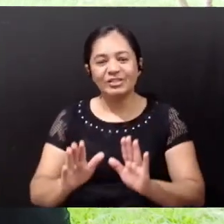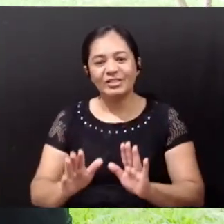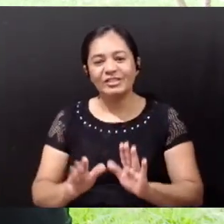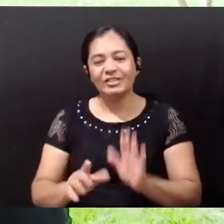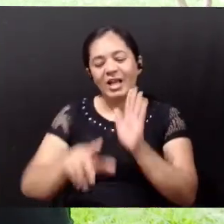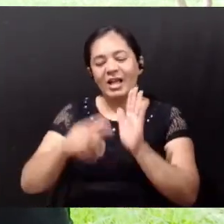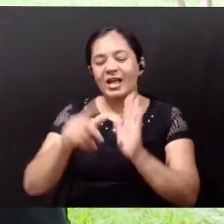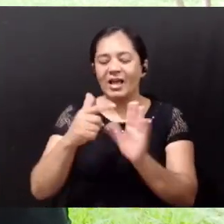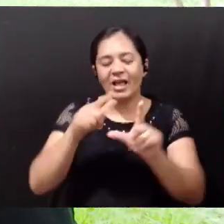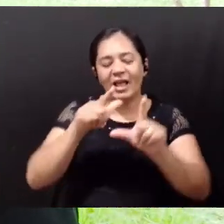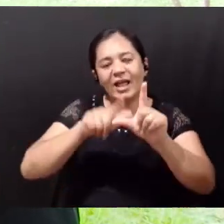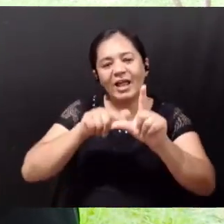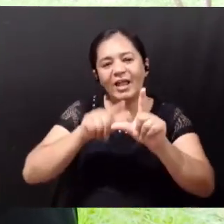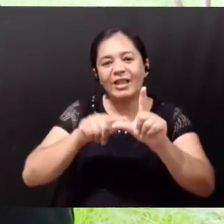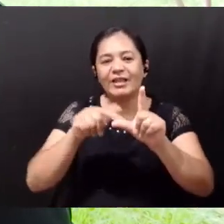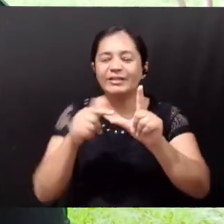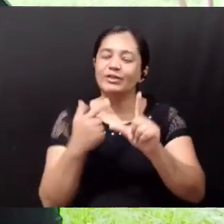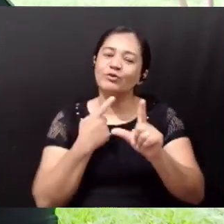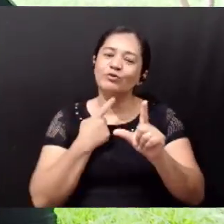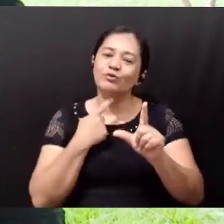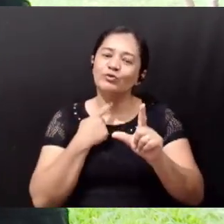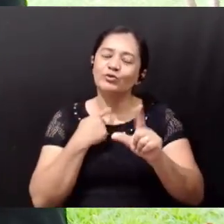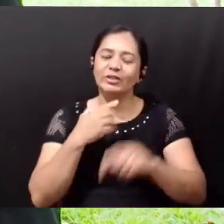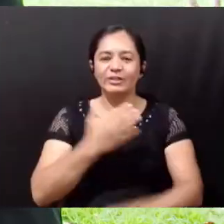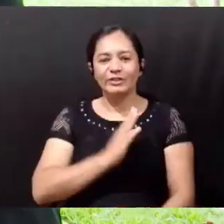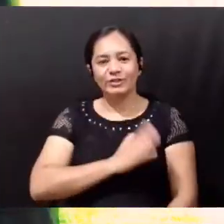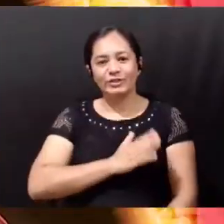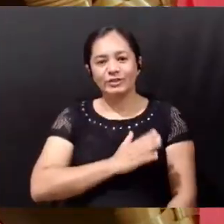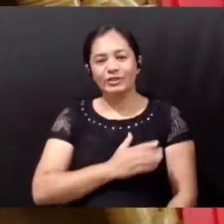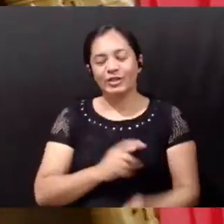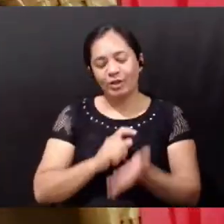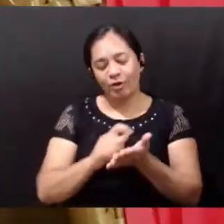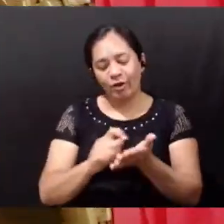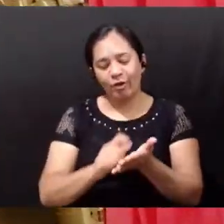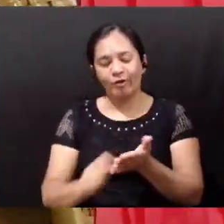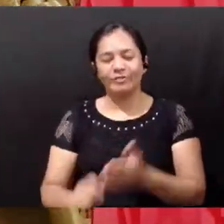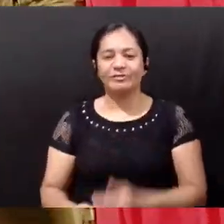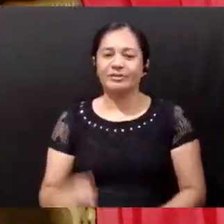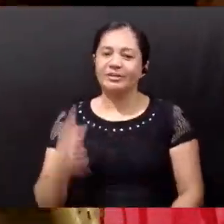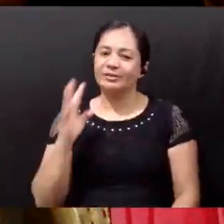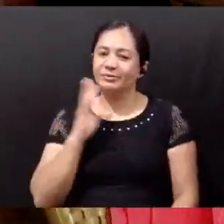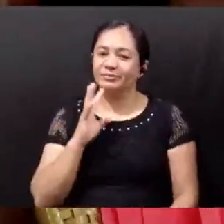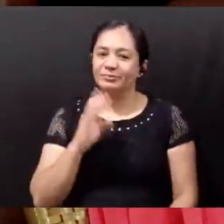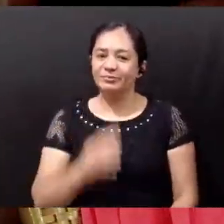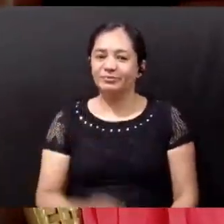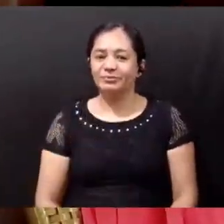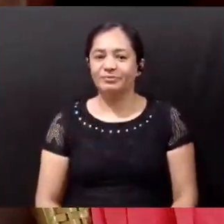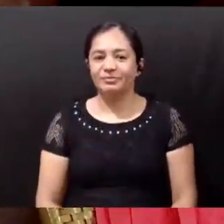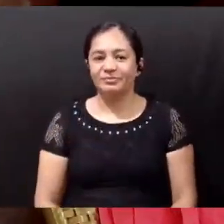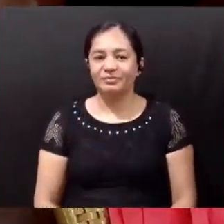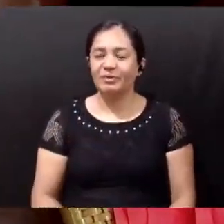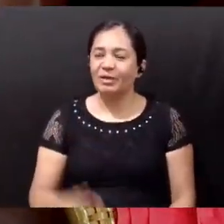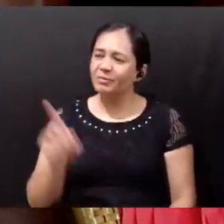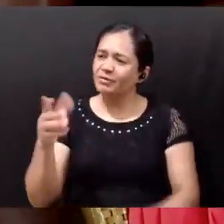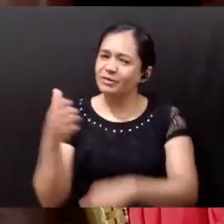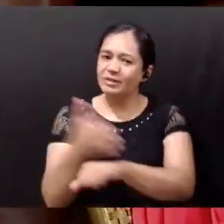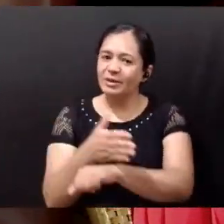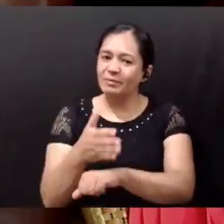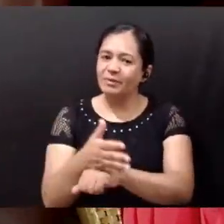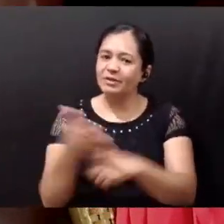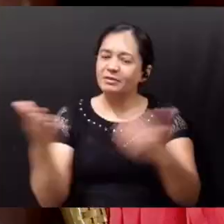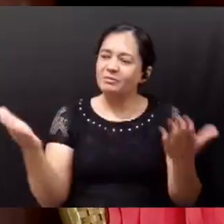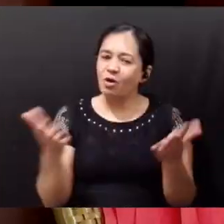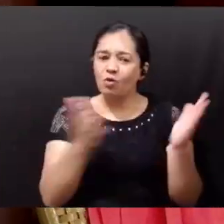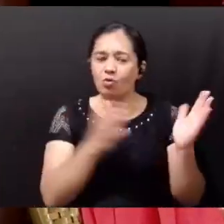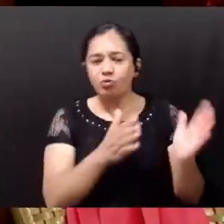o desejo deles do coração no papel, então é muito bacana. Como que é para você participar hoje desse processo, desse mutirão